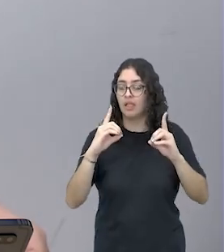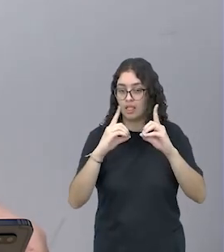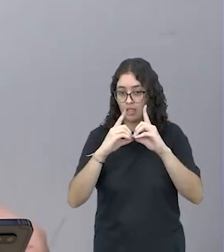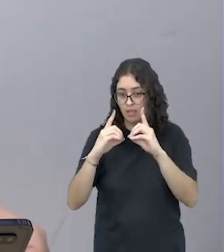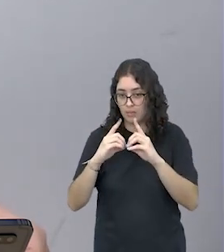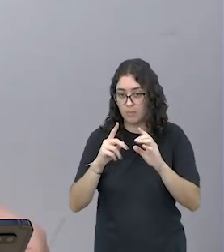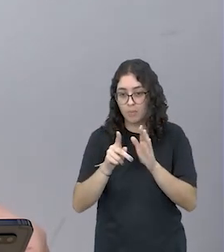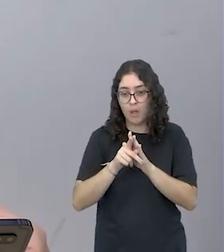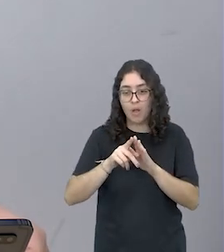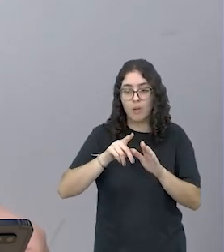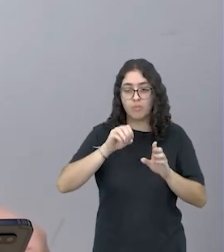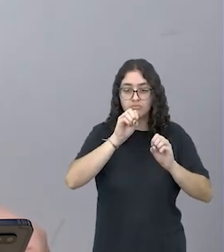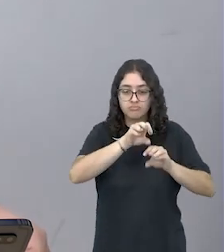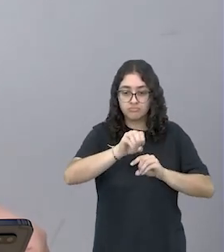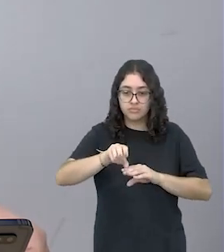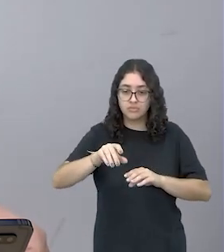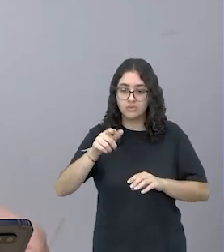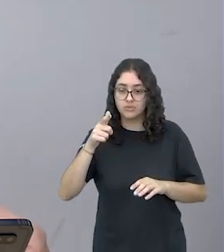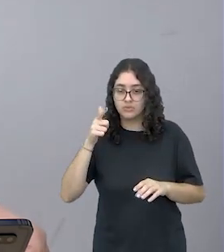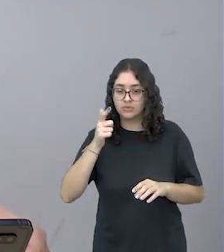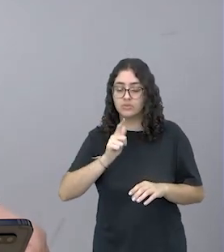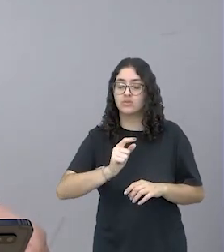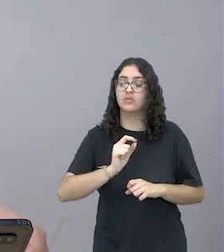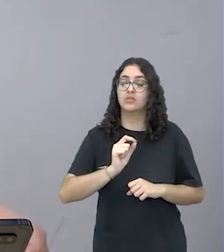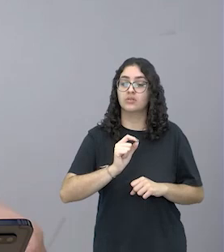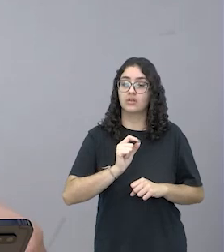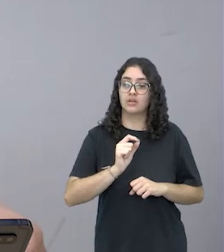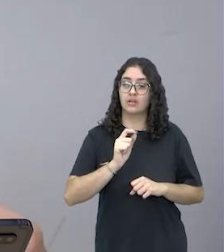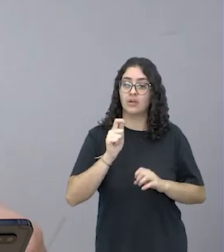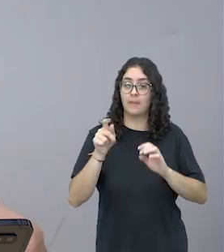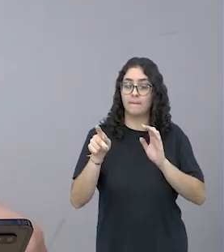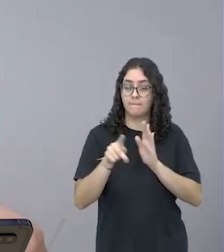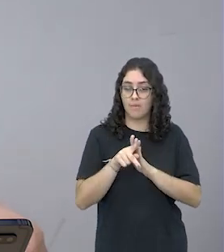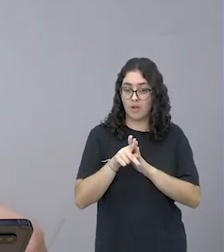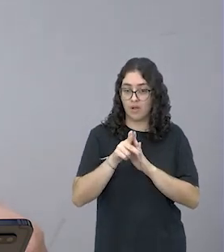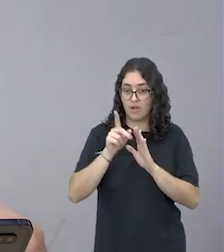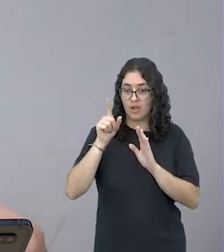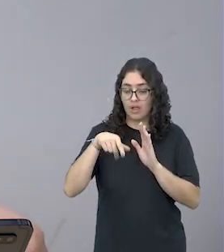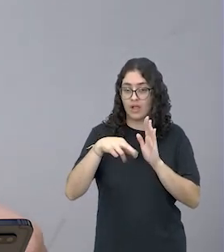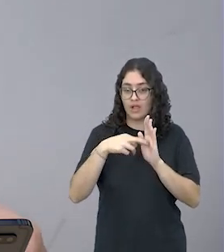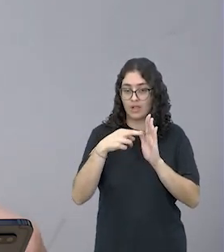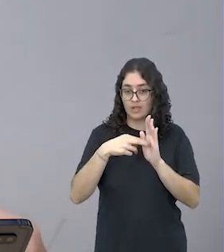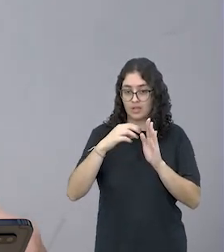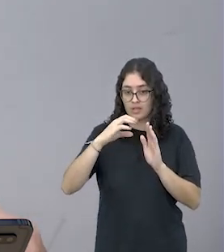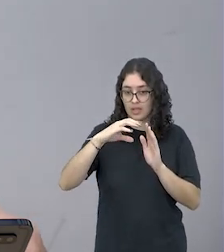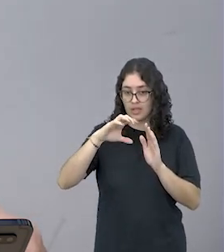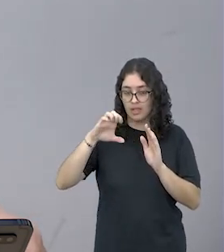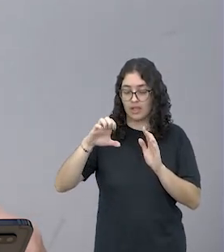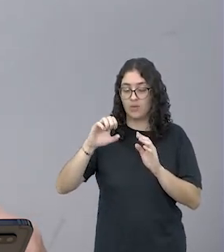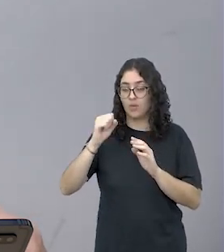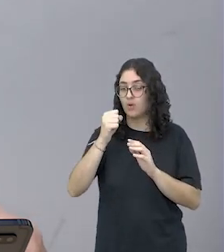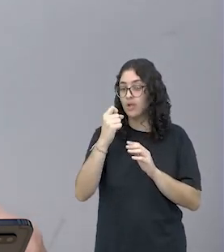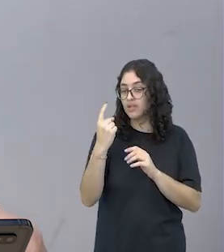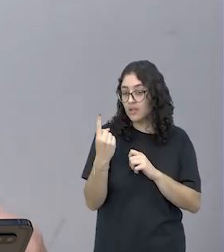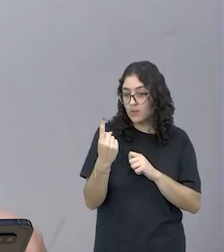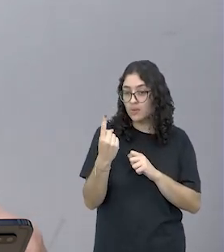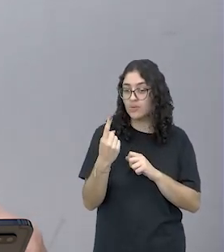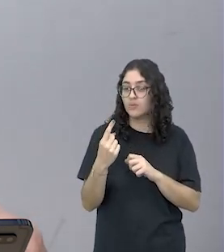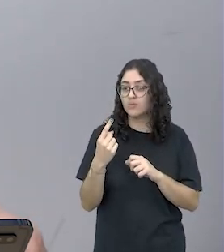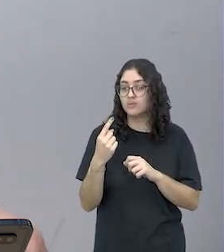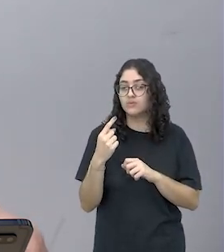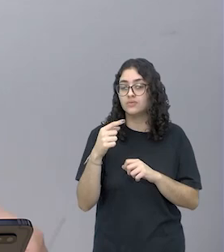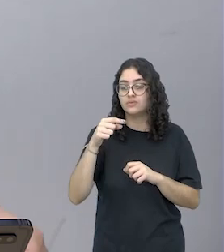a esses estudantes, né, de superdotação fica assegurado pela resolução CE 81 de 7